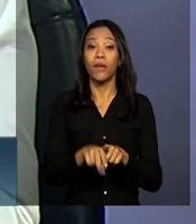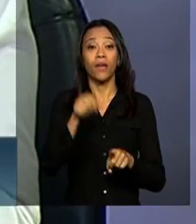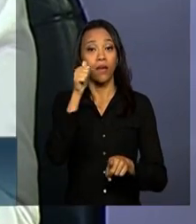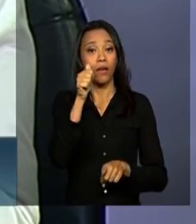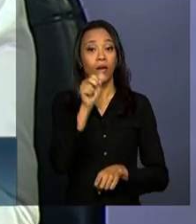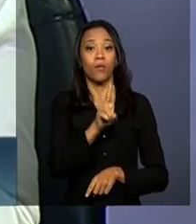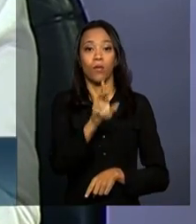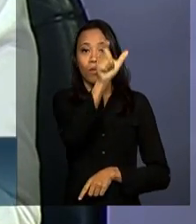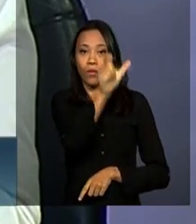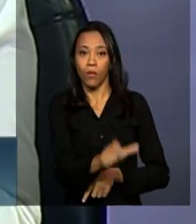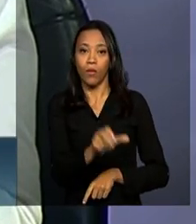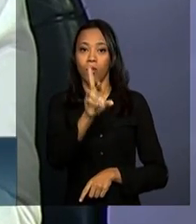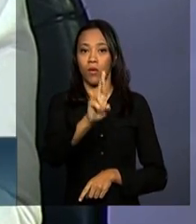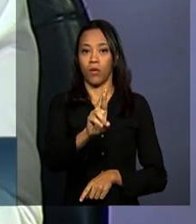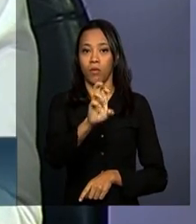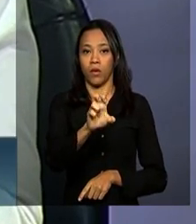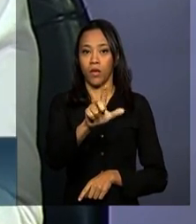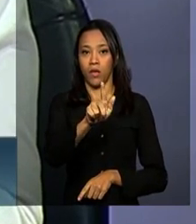hoje